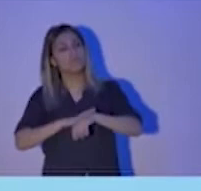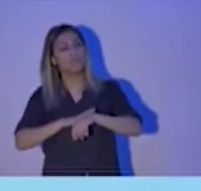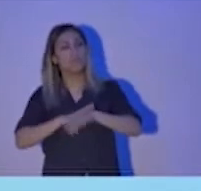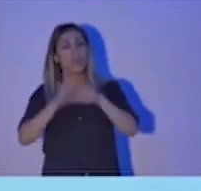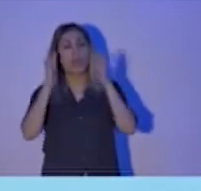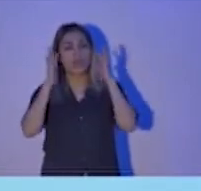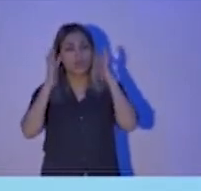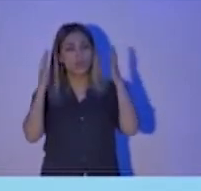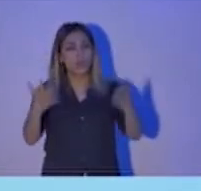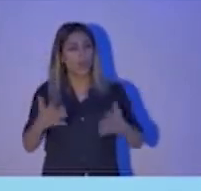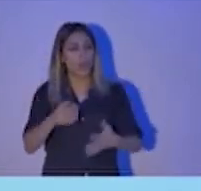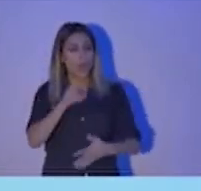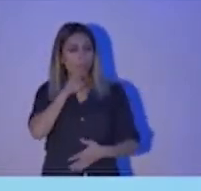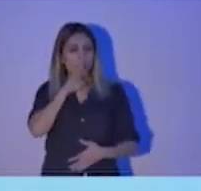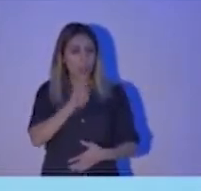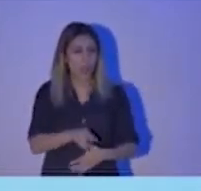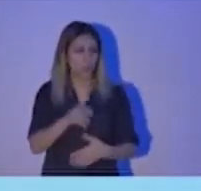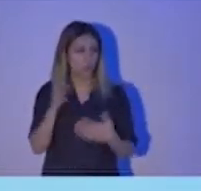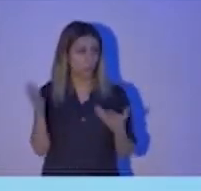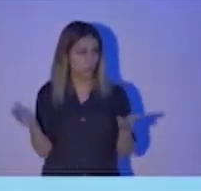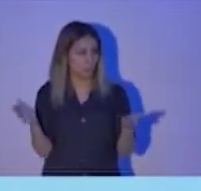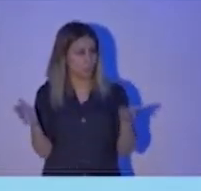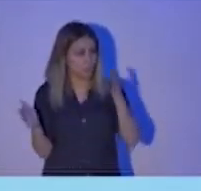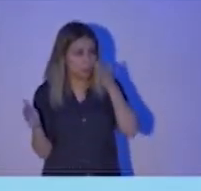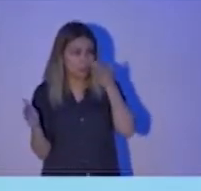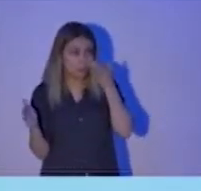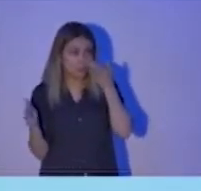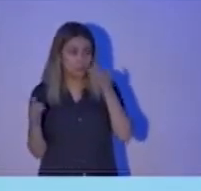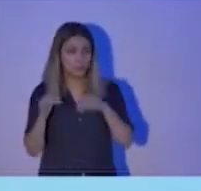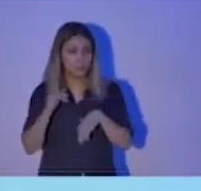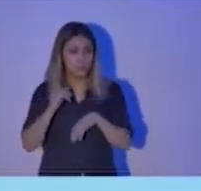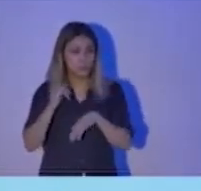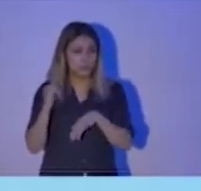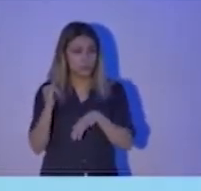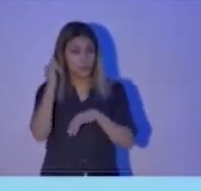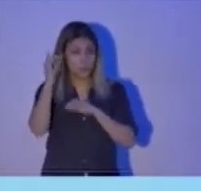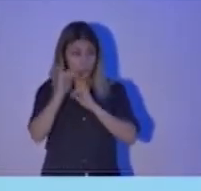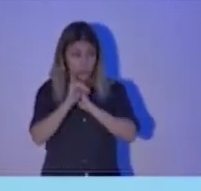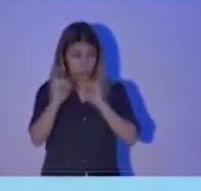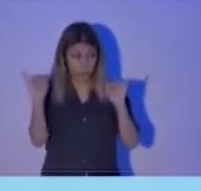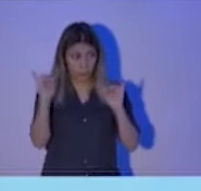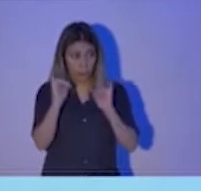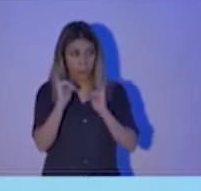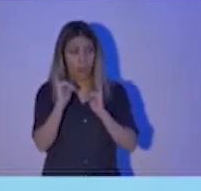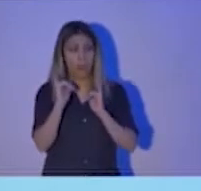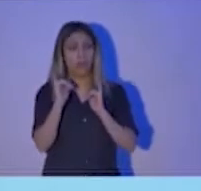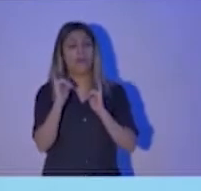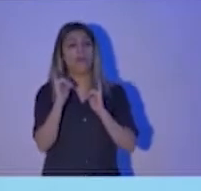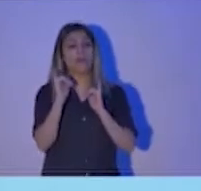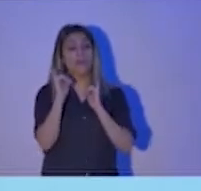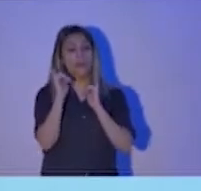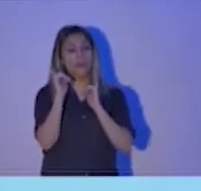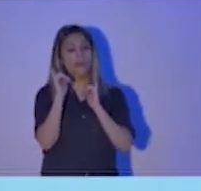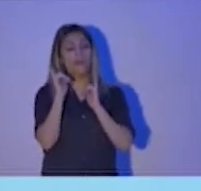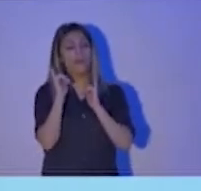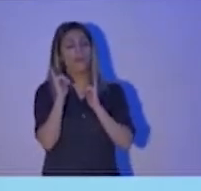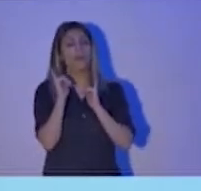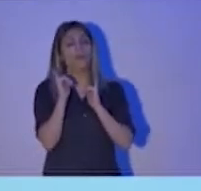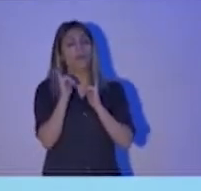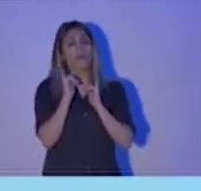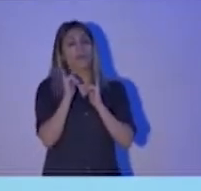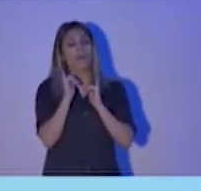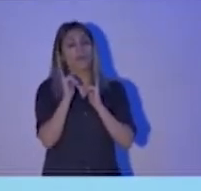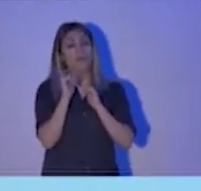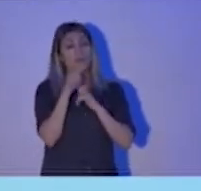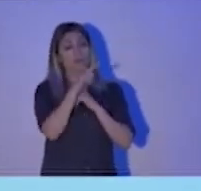resultado. É importante dizer isso, Camila. Primeiro, eu quero fazer justiça e dizer que a